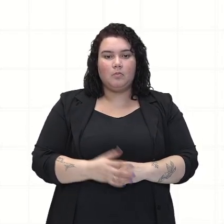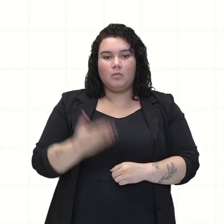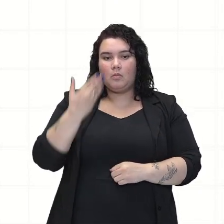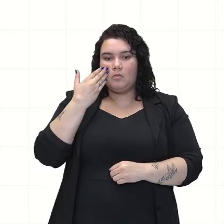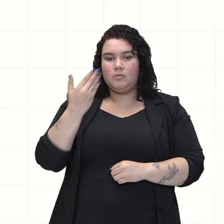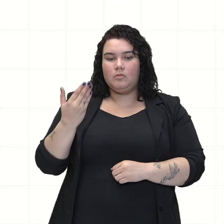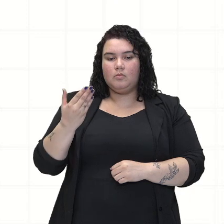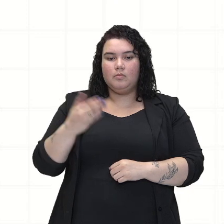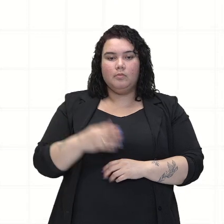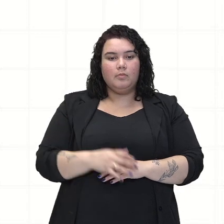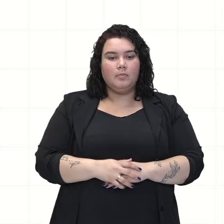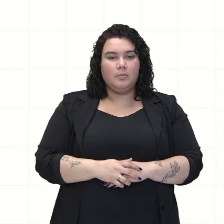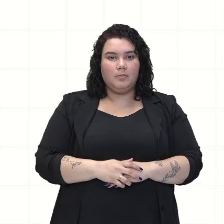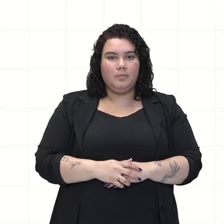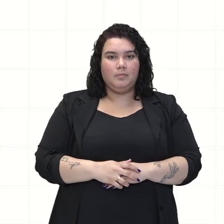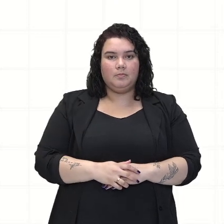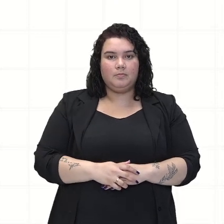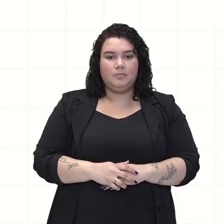número.